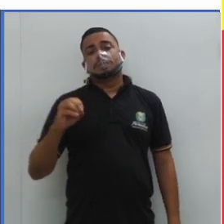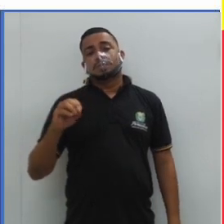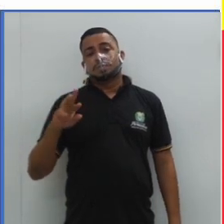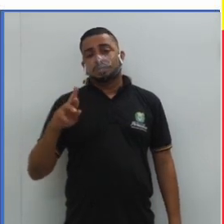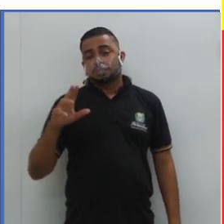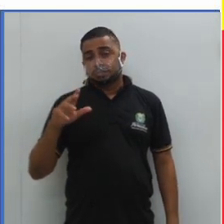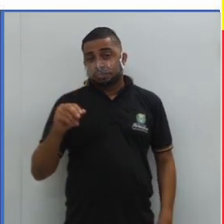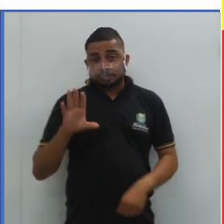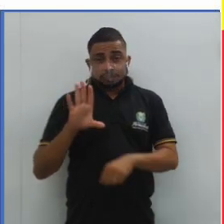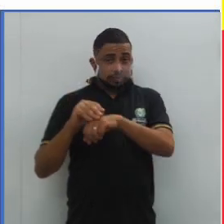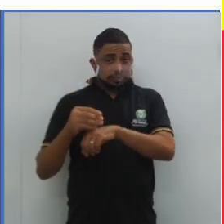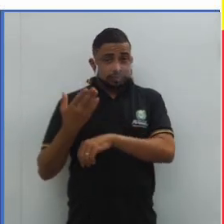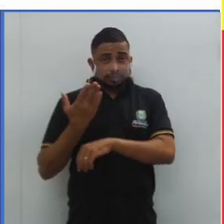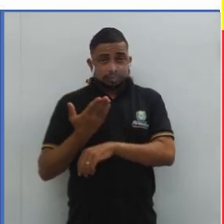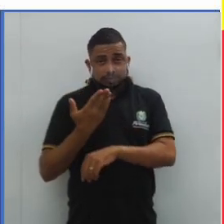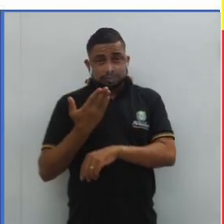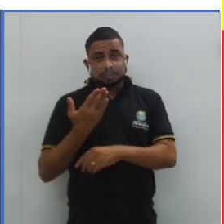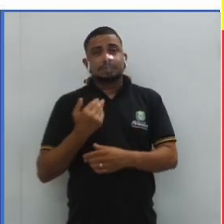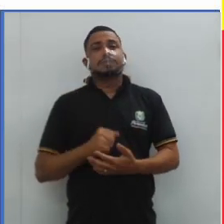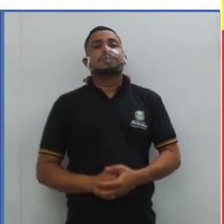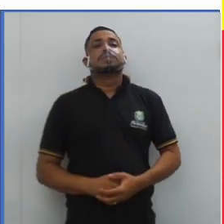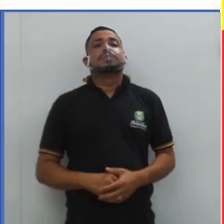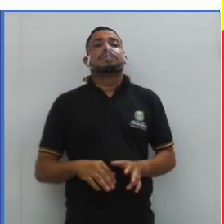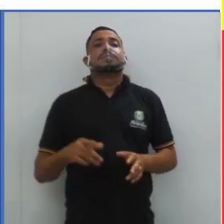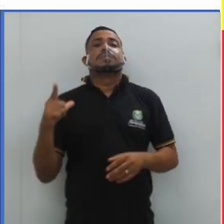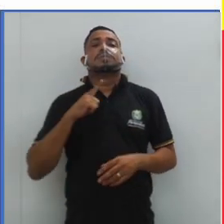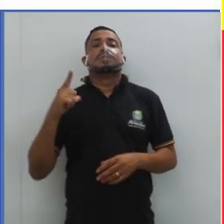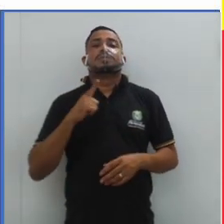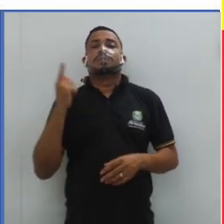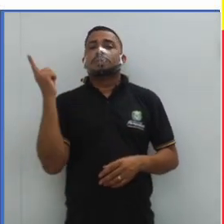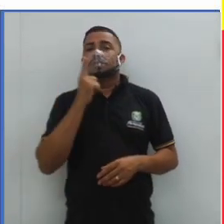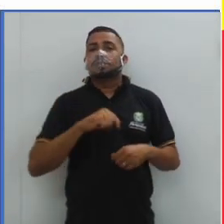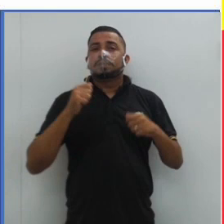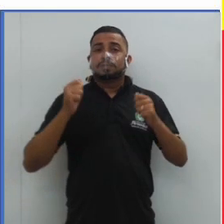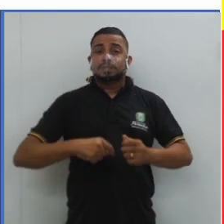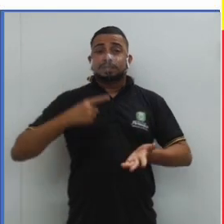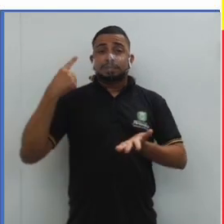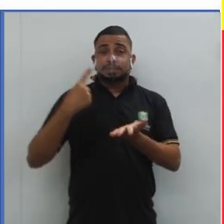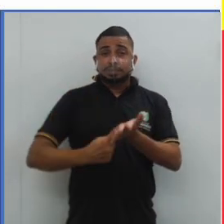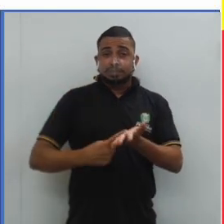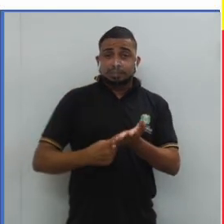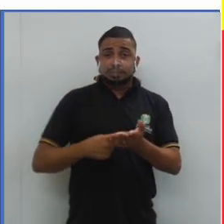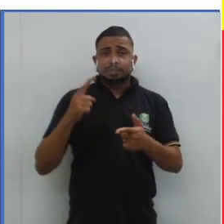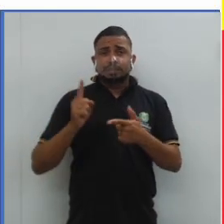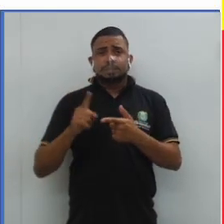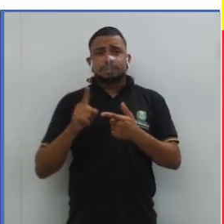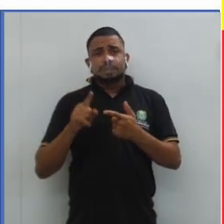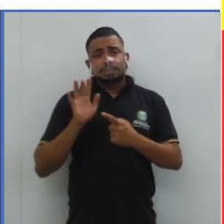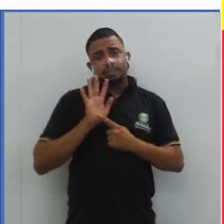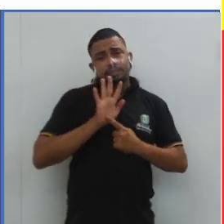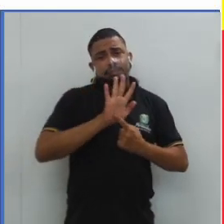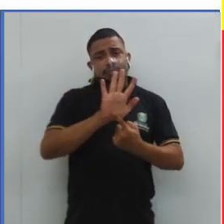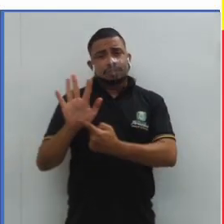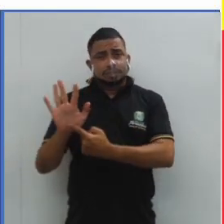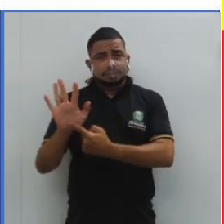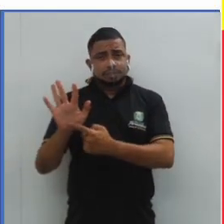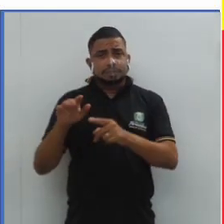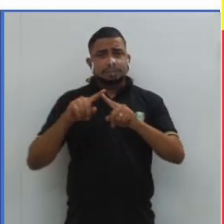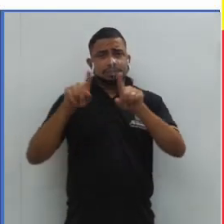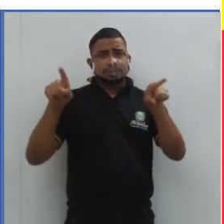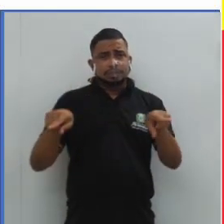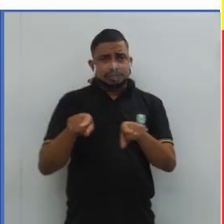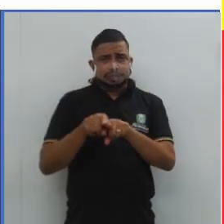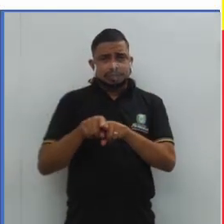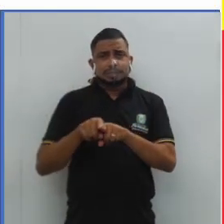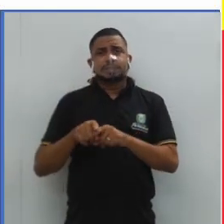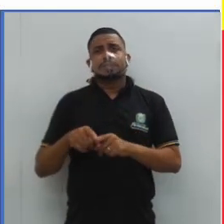né, o que vocês veem na imagem aí, era esse aparelho, essa câmera, que tinha a capacidade de registrar e projetar em uma